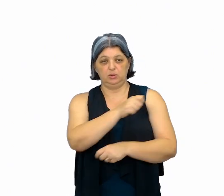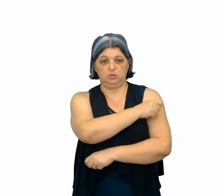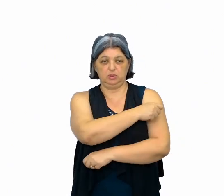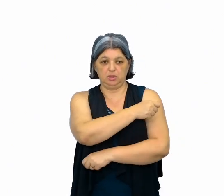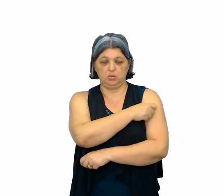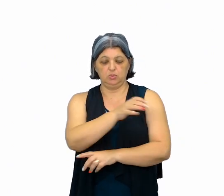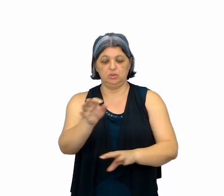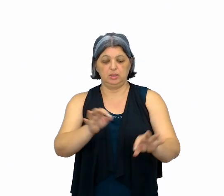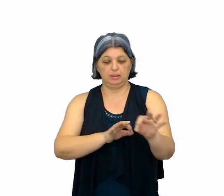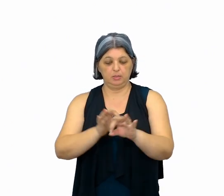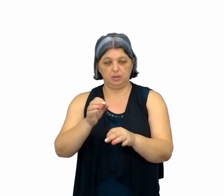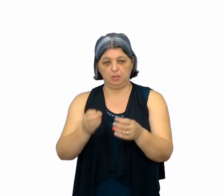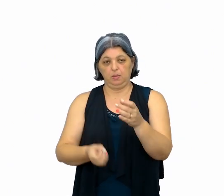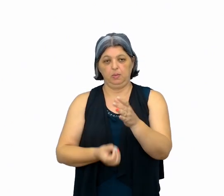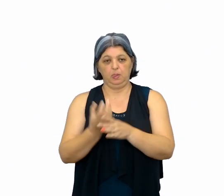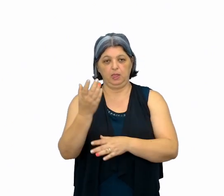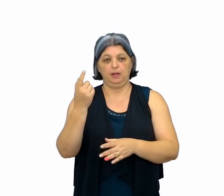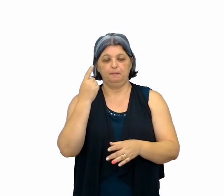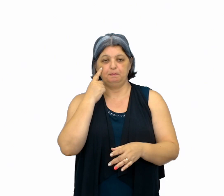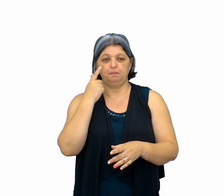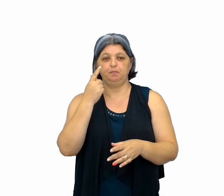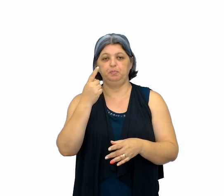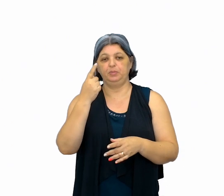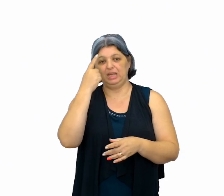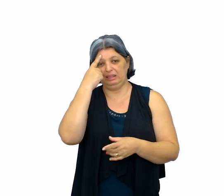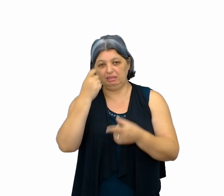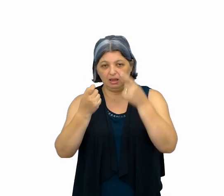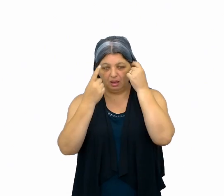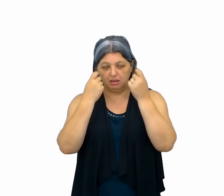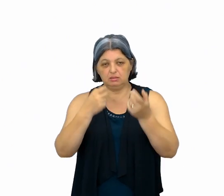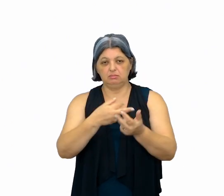elaborarem hipóteses sobre o que lerão a partir do título.